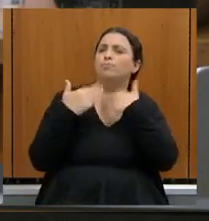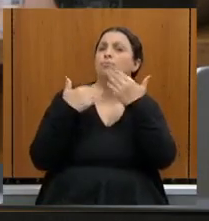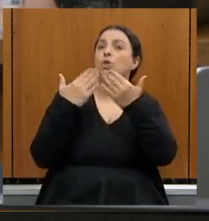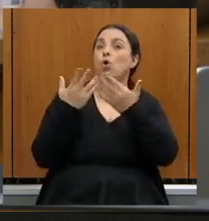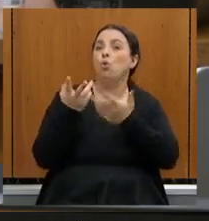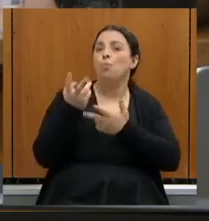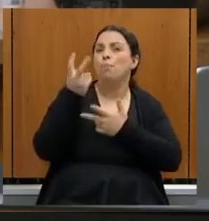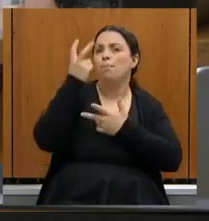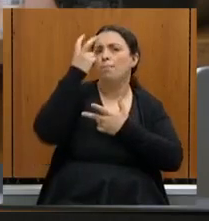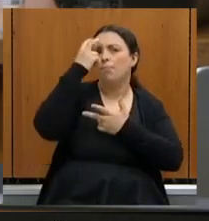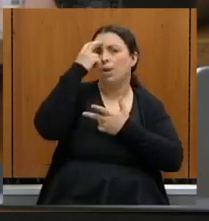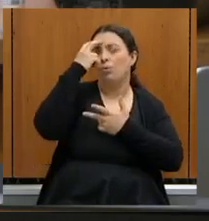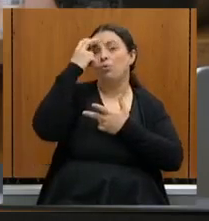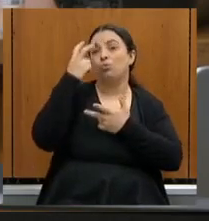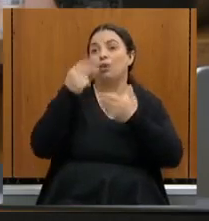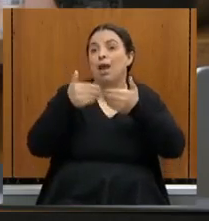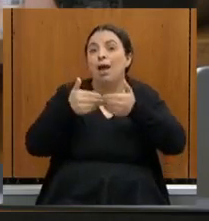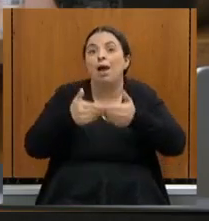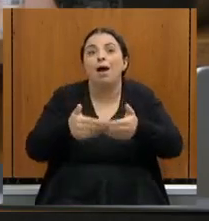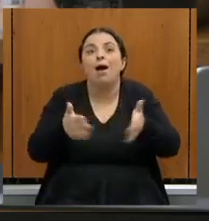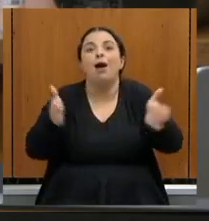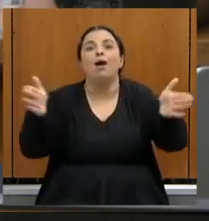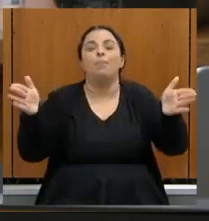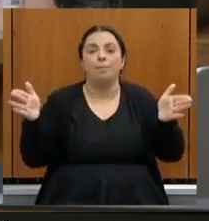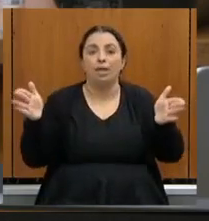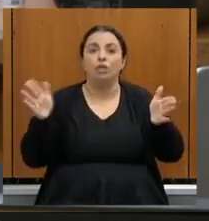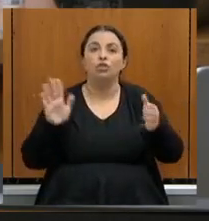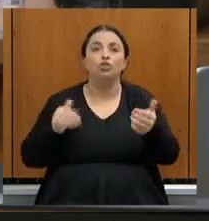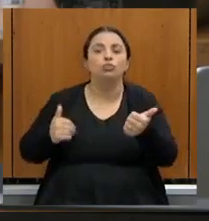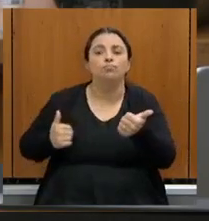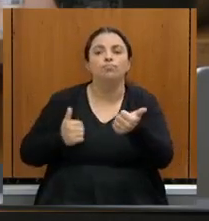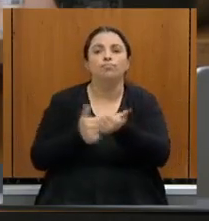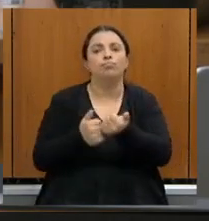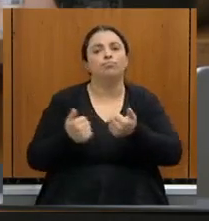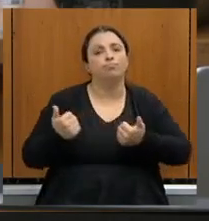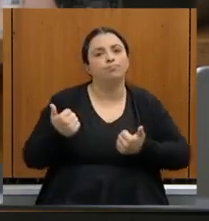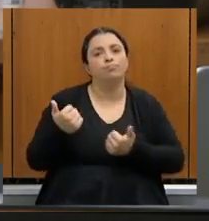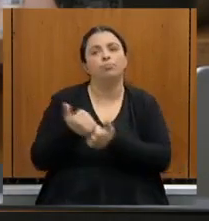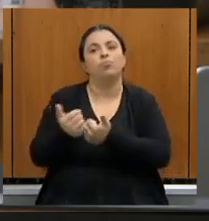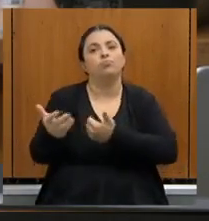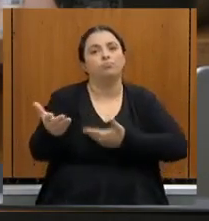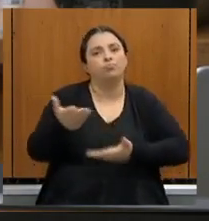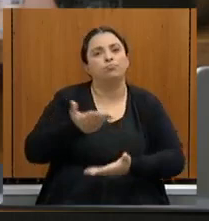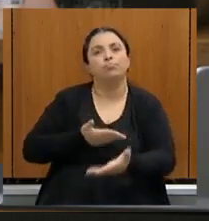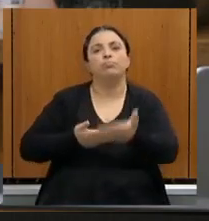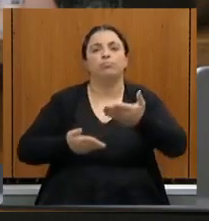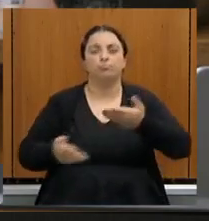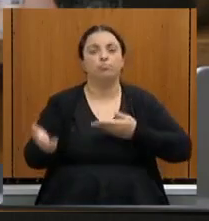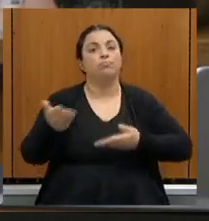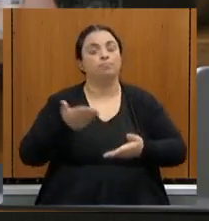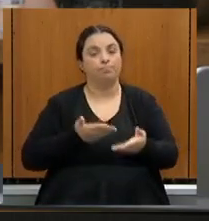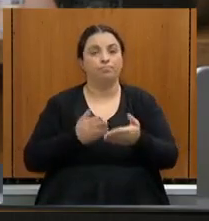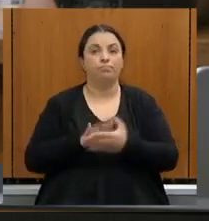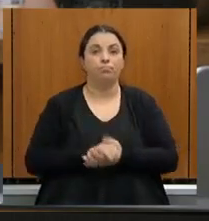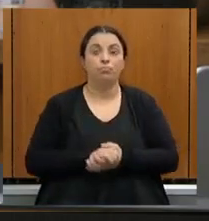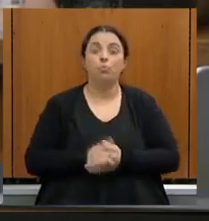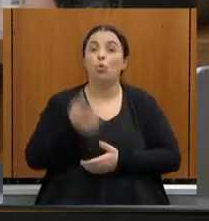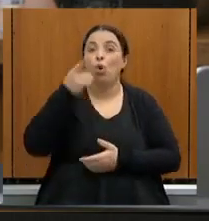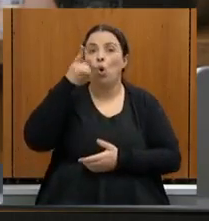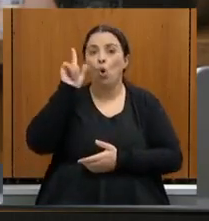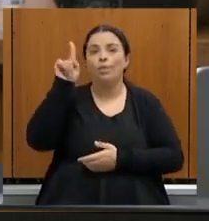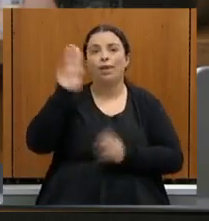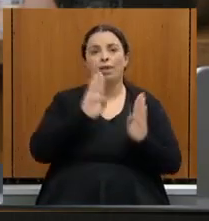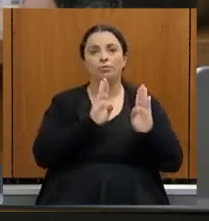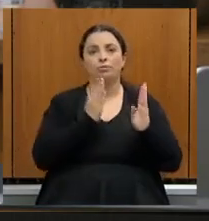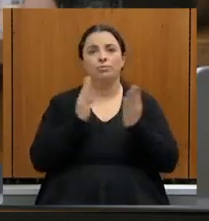na sua forma ampla de colaboração ontem nós lançamos no palácio das artes